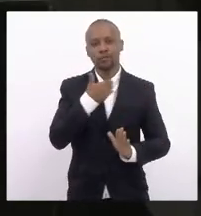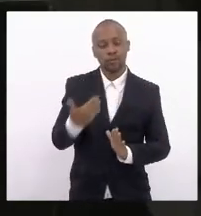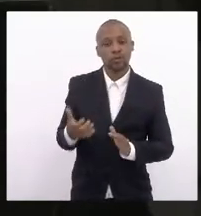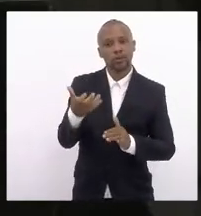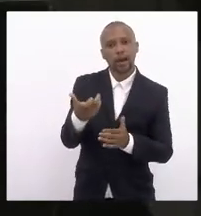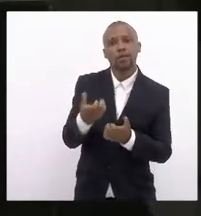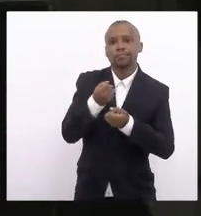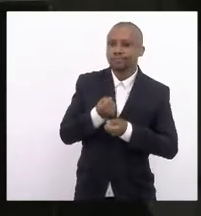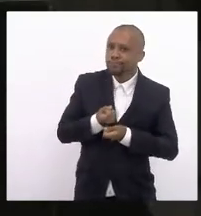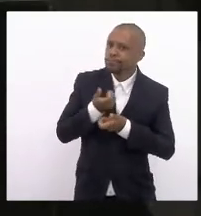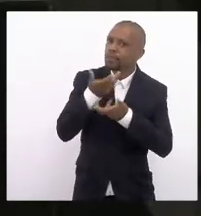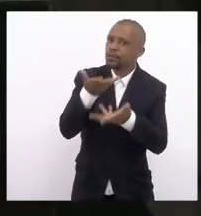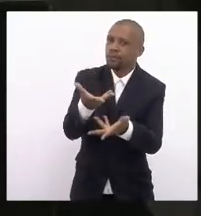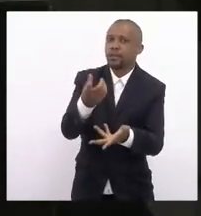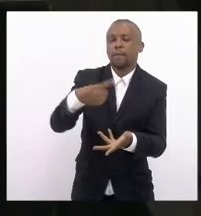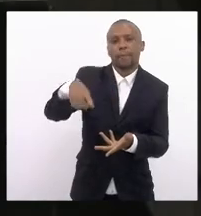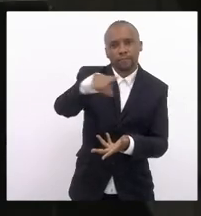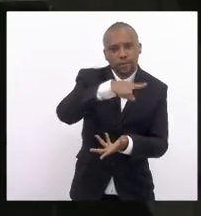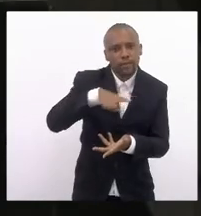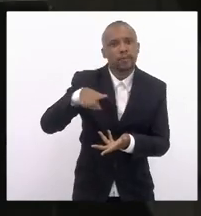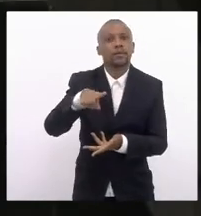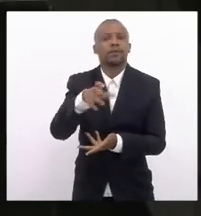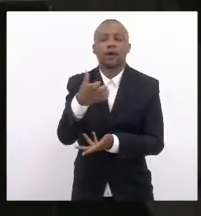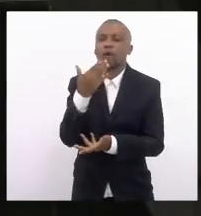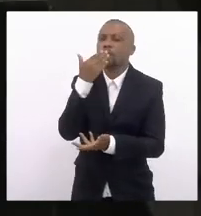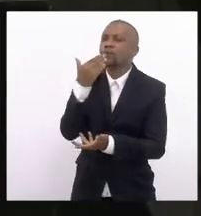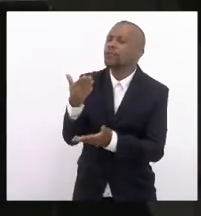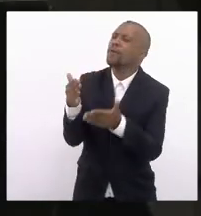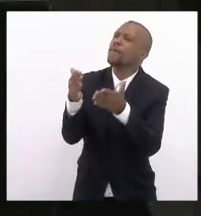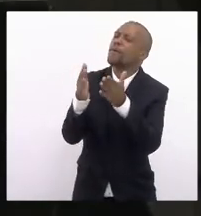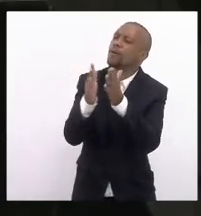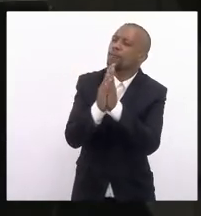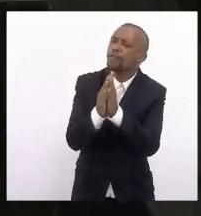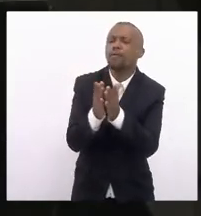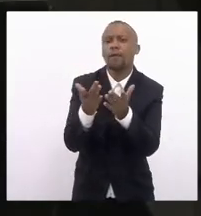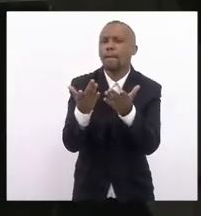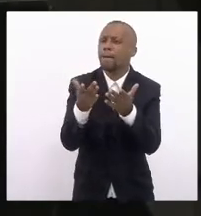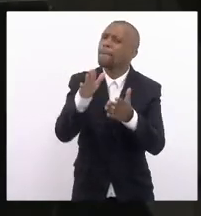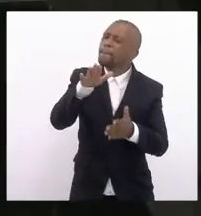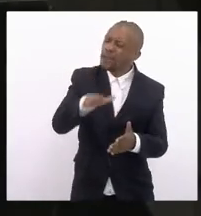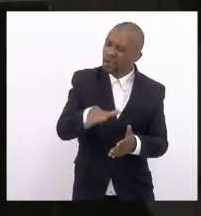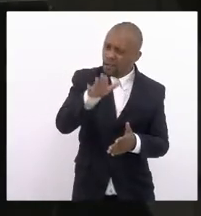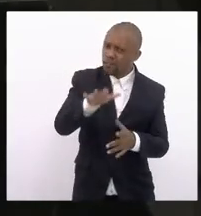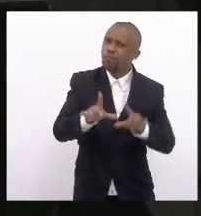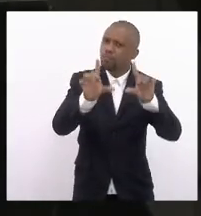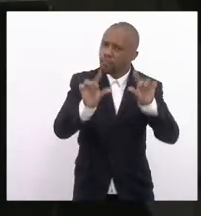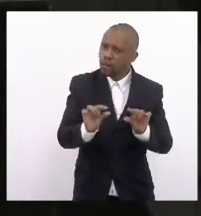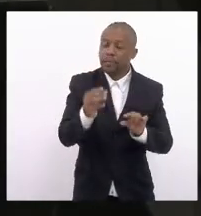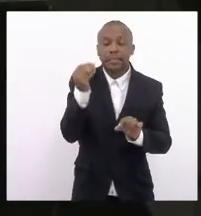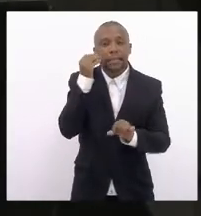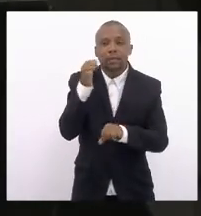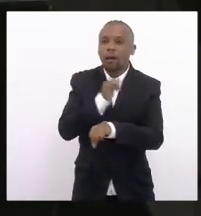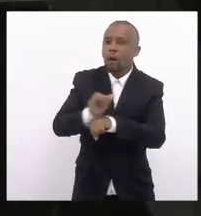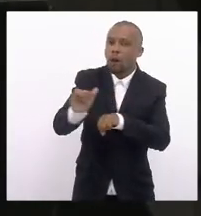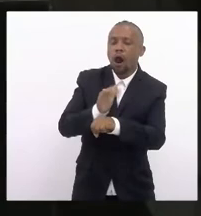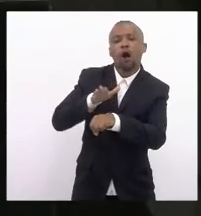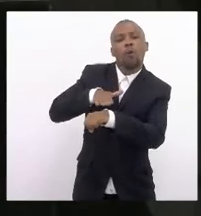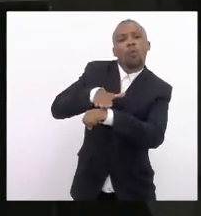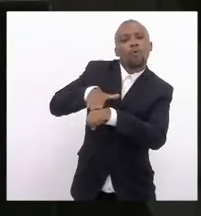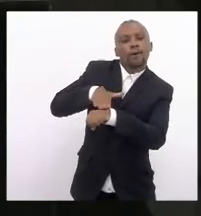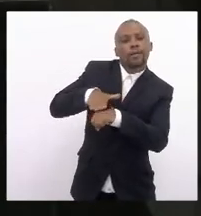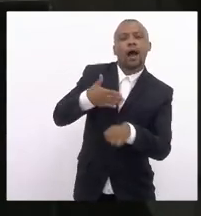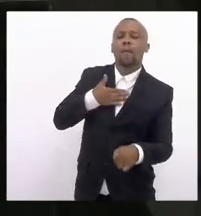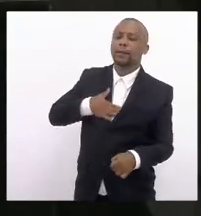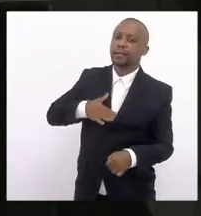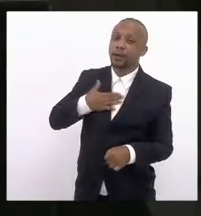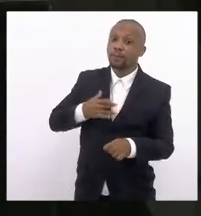manifestação, quero pedir que a gente baixe a bola, né? converse com mais calma. Esse projeto, o